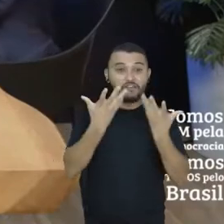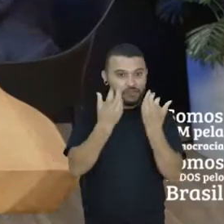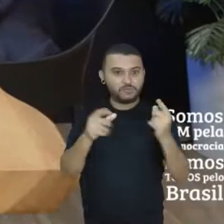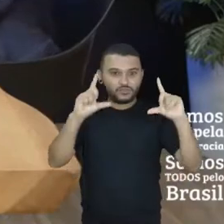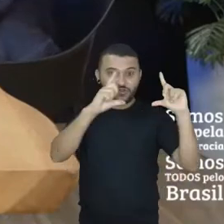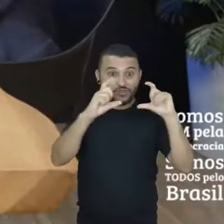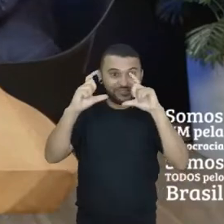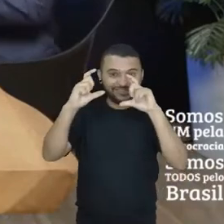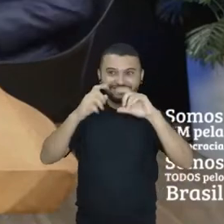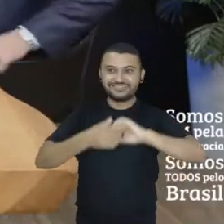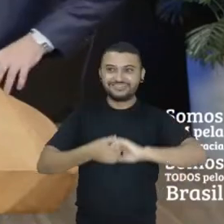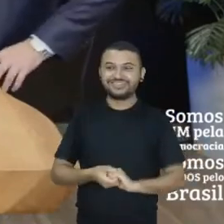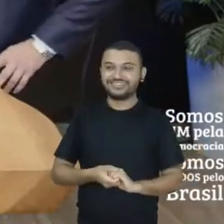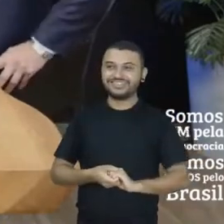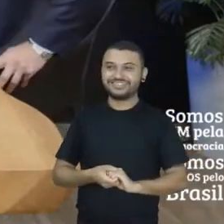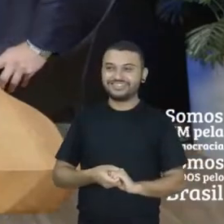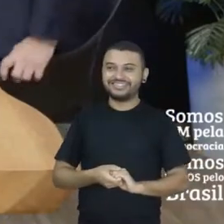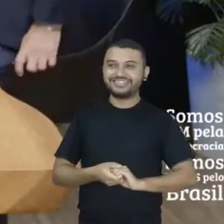Obrigado.